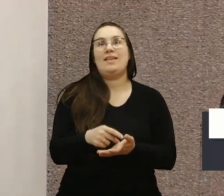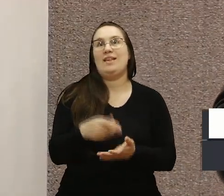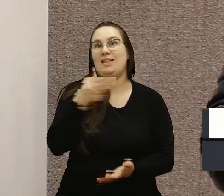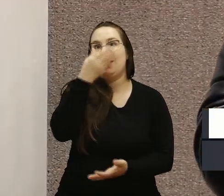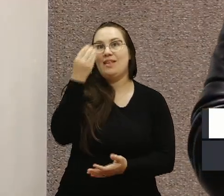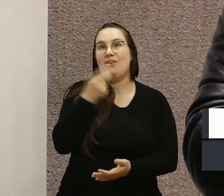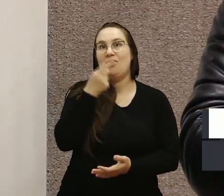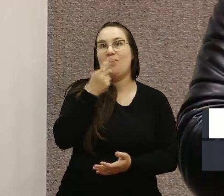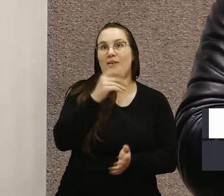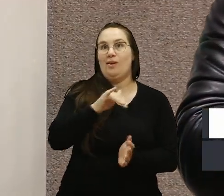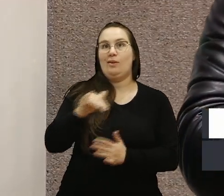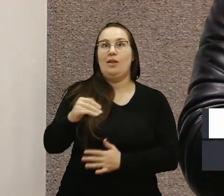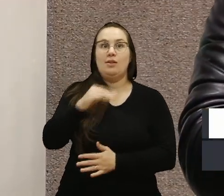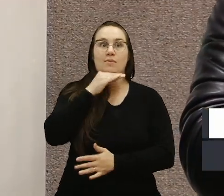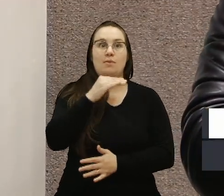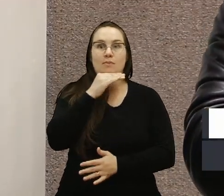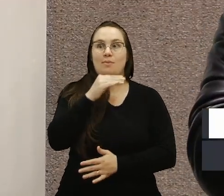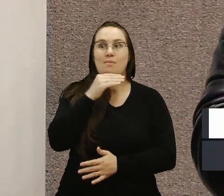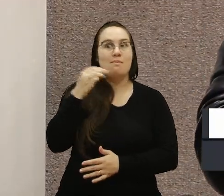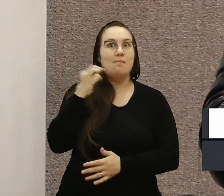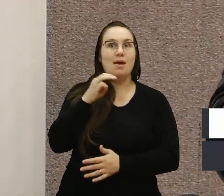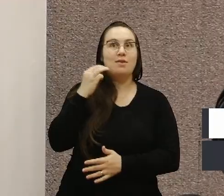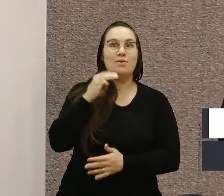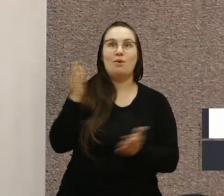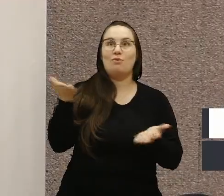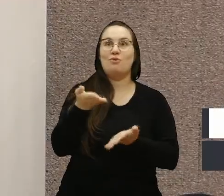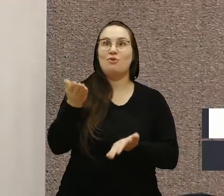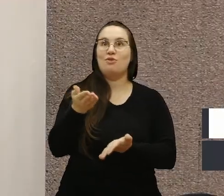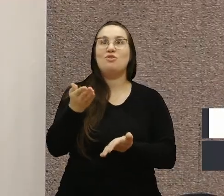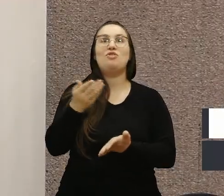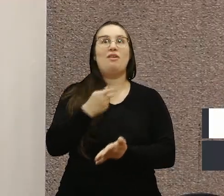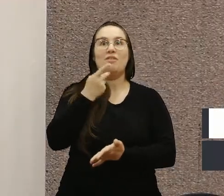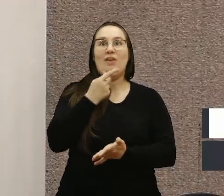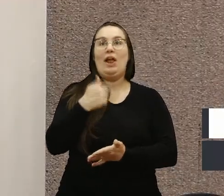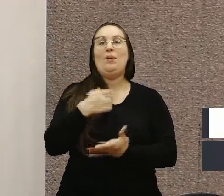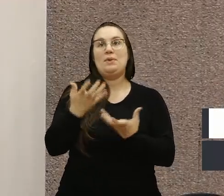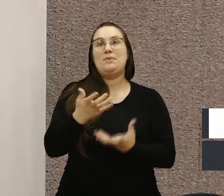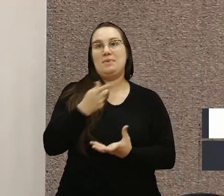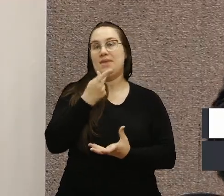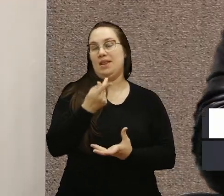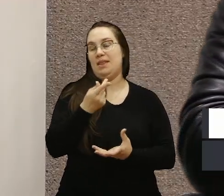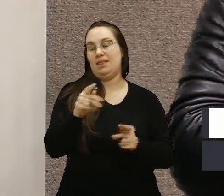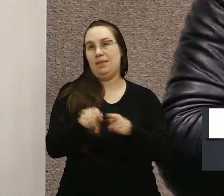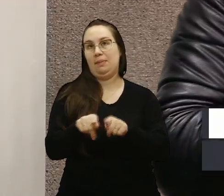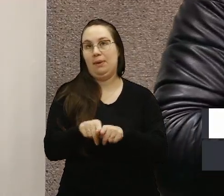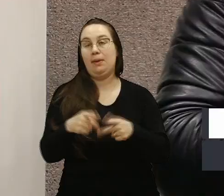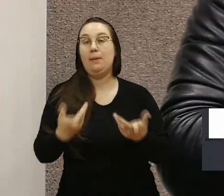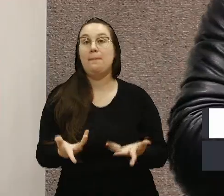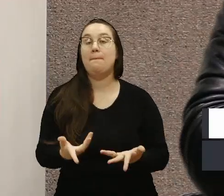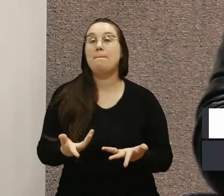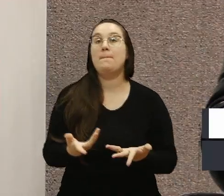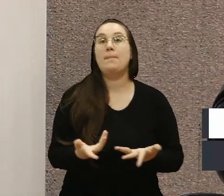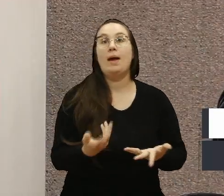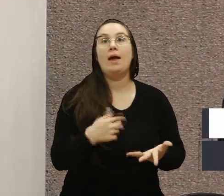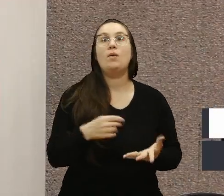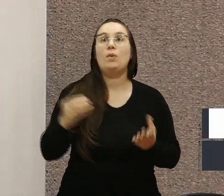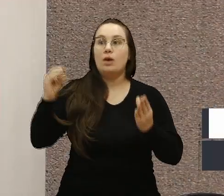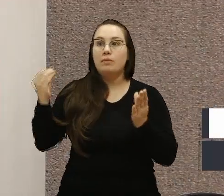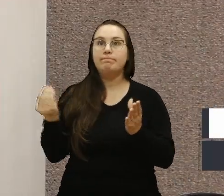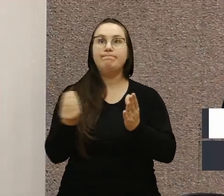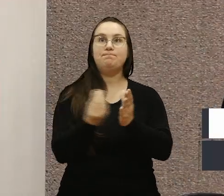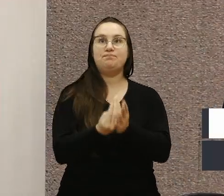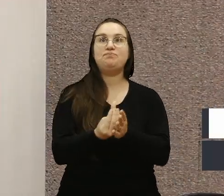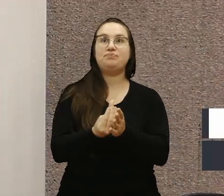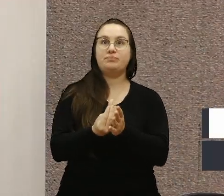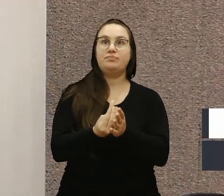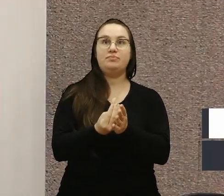fala do colega Bortola como a fala da colega Marisol já me contemplaram e muito. Mas eu quero apenas acrescentar, né,